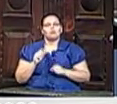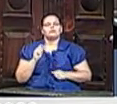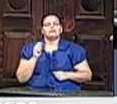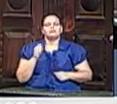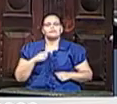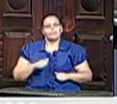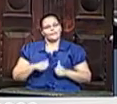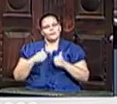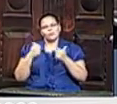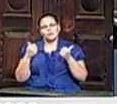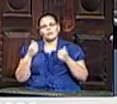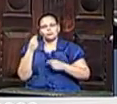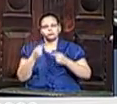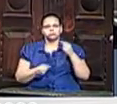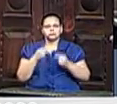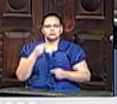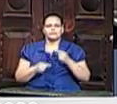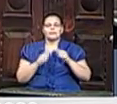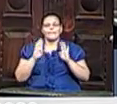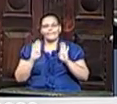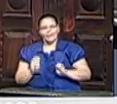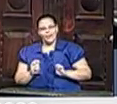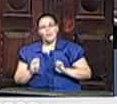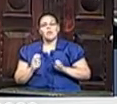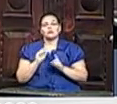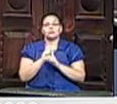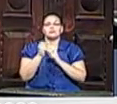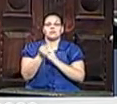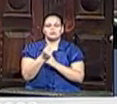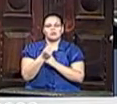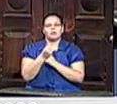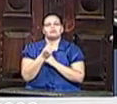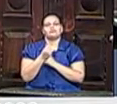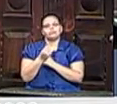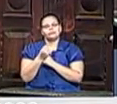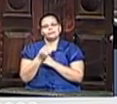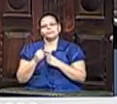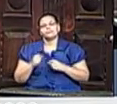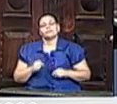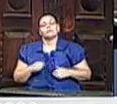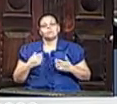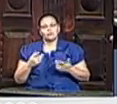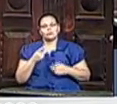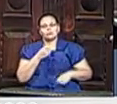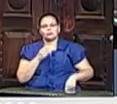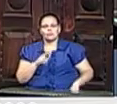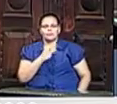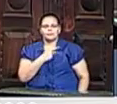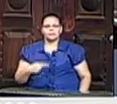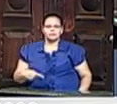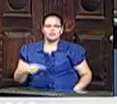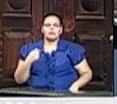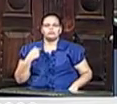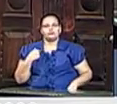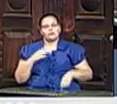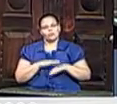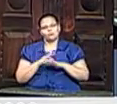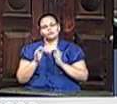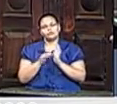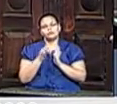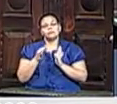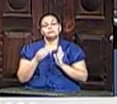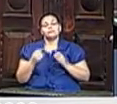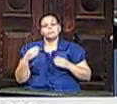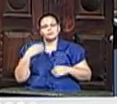política, vai fazer bem à democracia, vai fazer bem à sociedade brasileira. Isso dito, senhor presidente, eu na verdade me inscrevi para